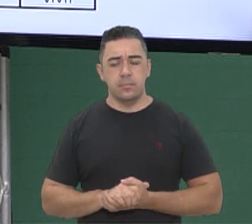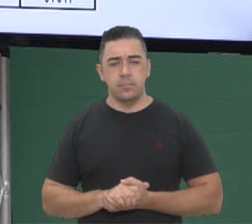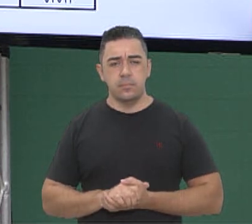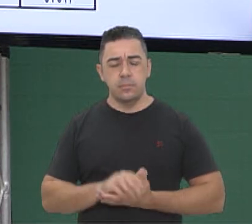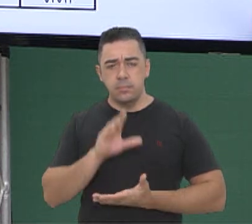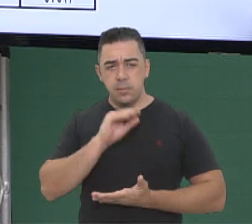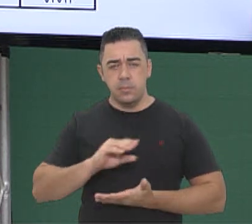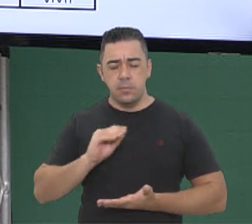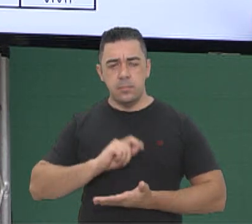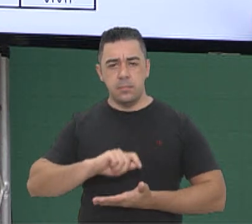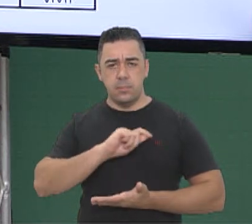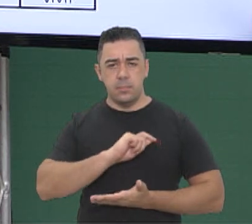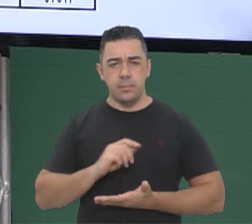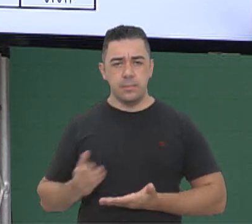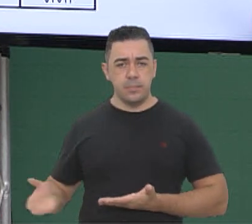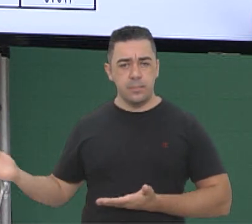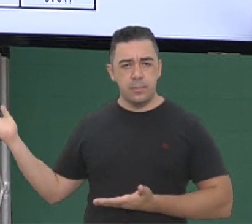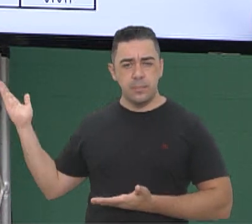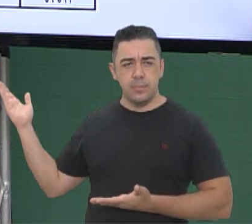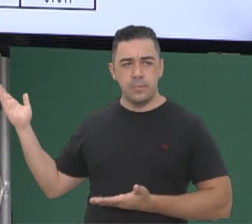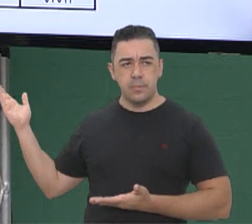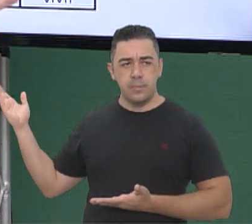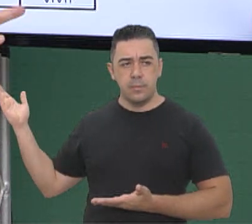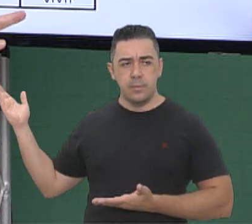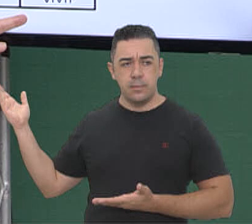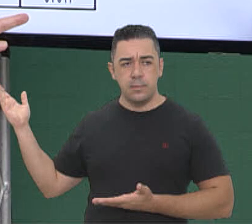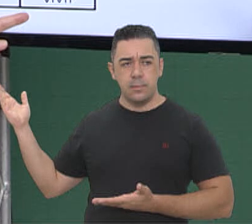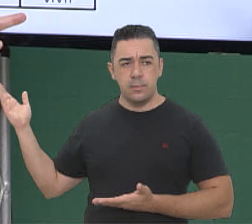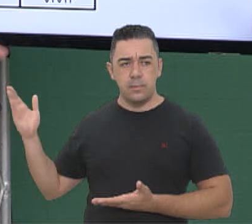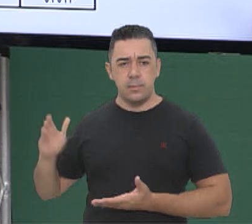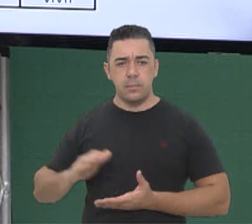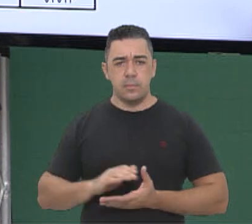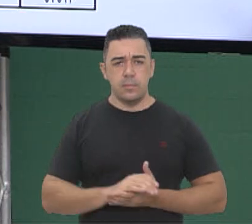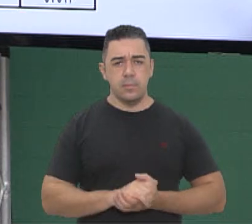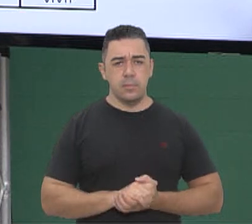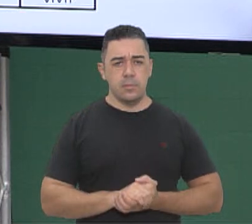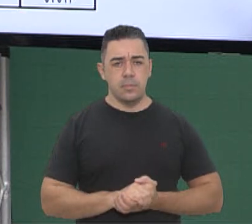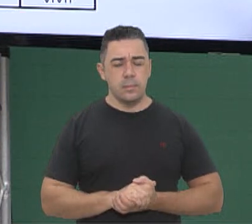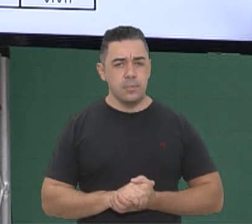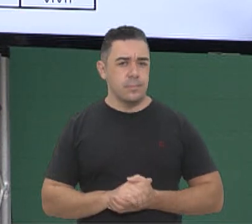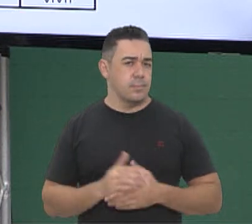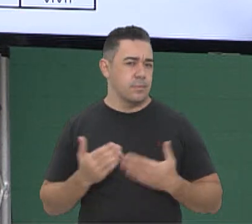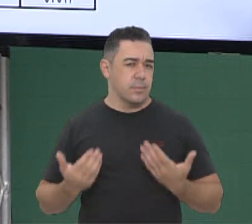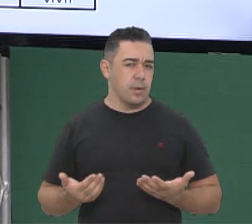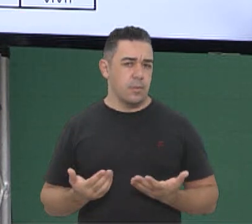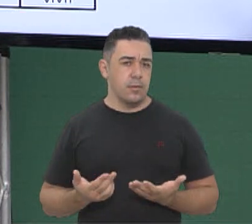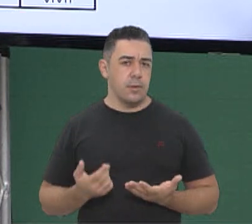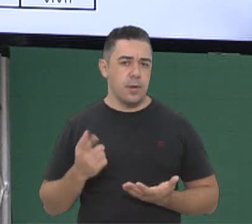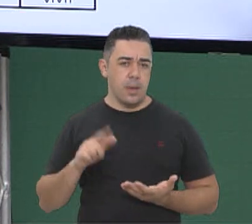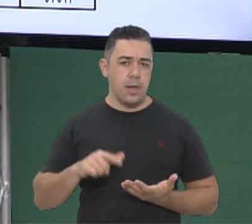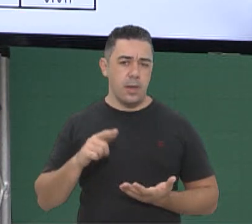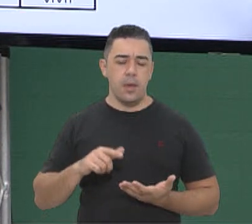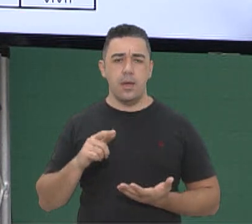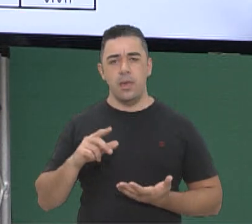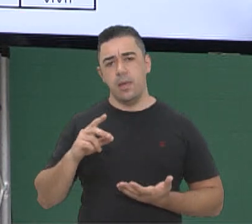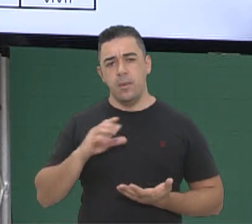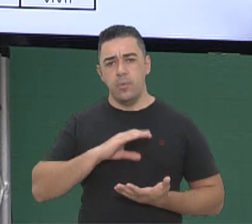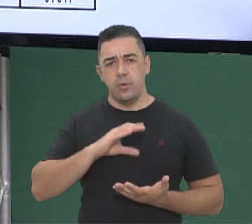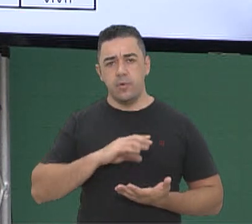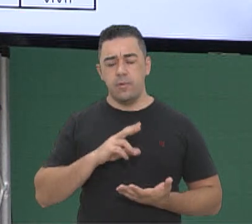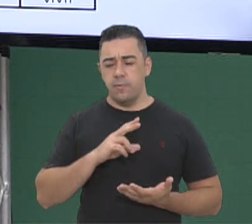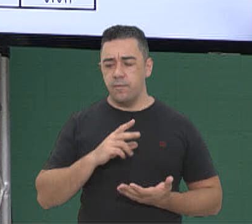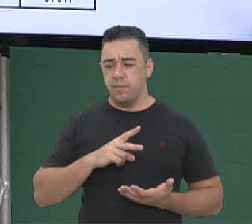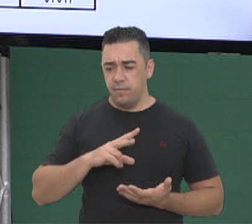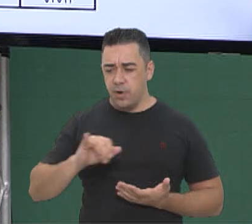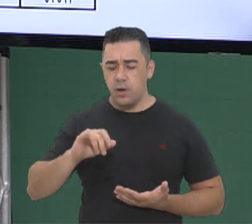va a tener. Ellos van a vivir. Então, seria a ideia do português. Vão viver, vão